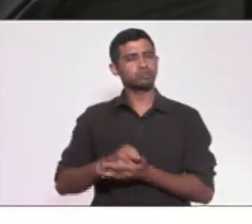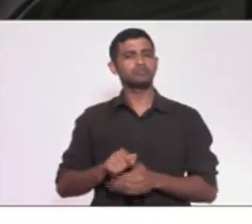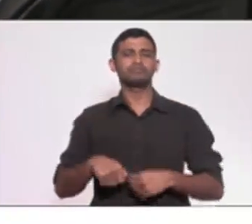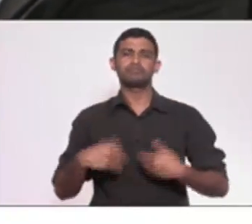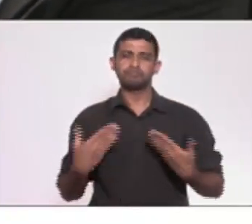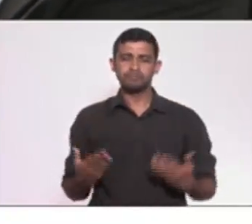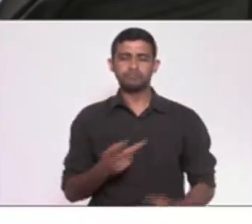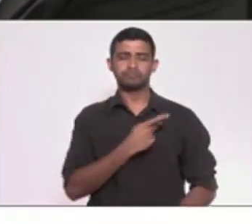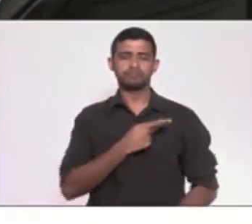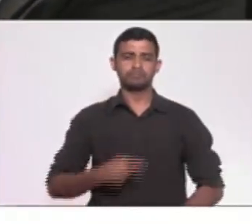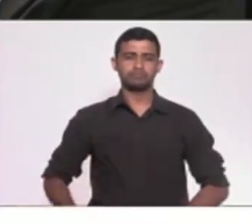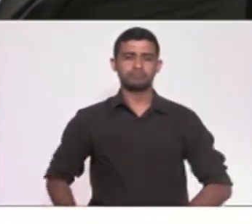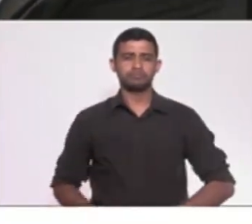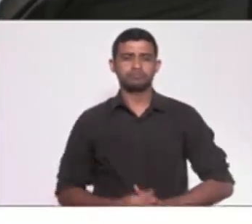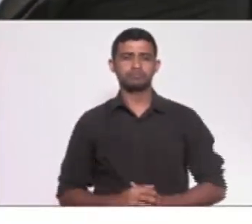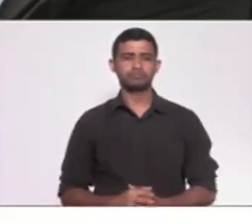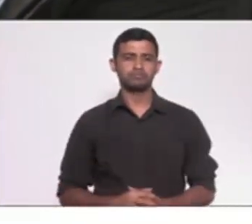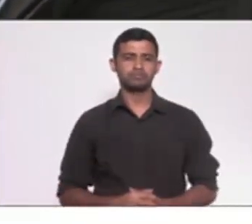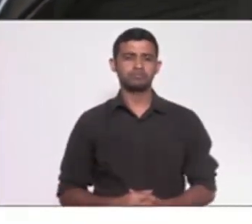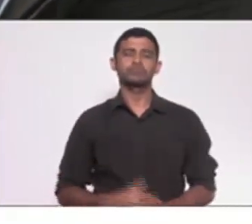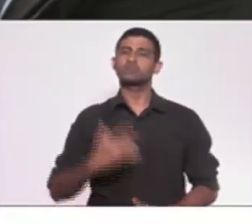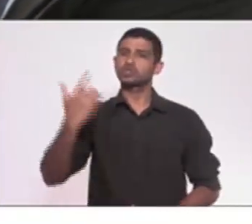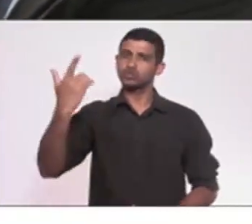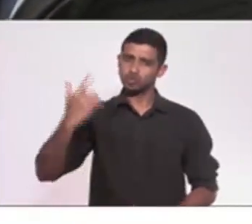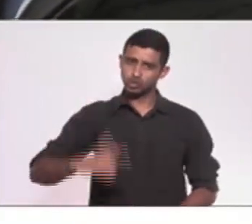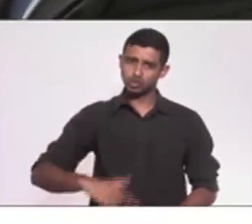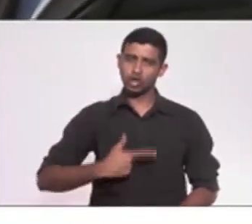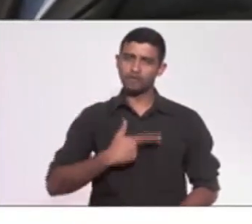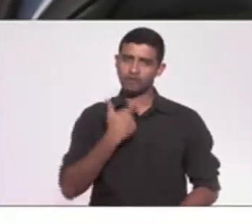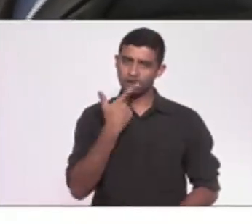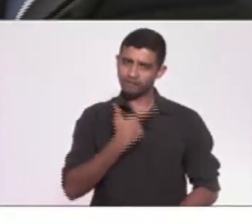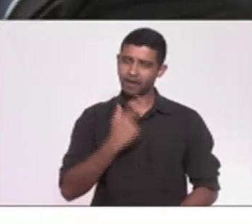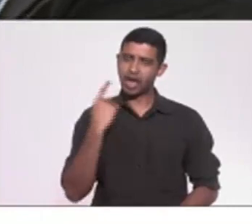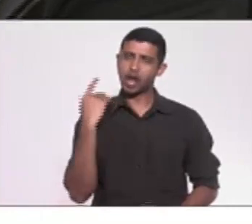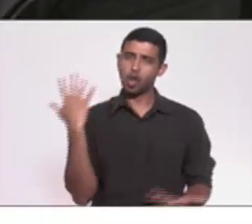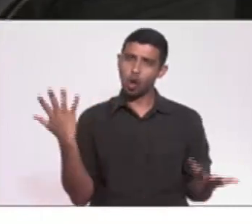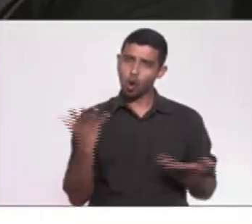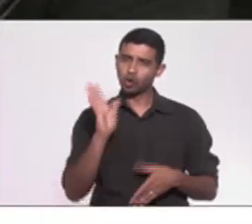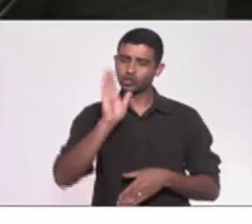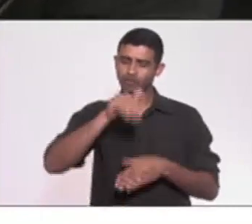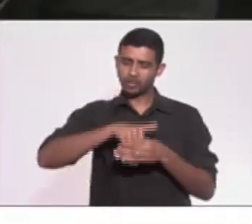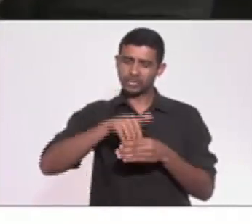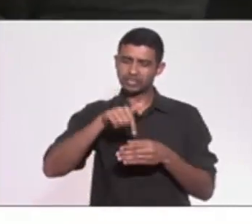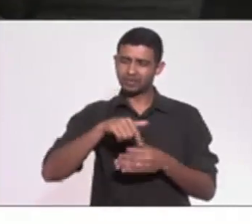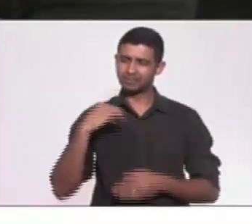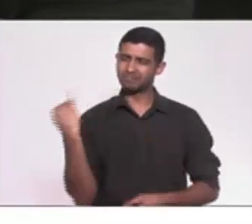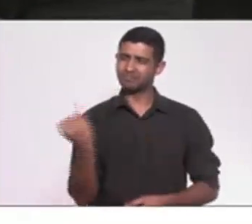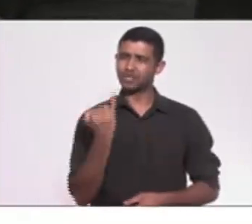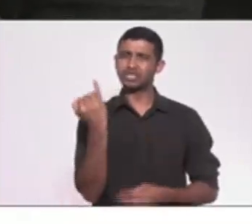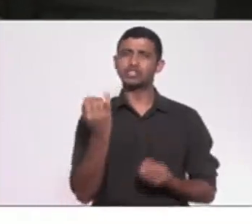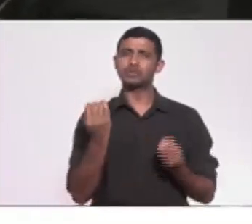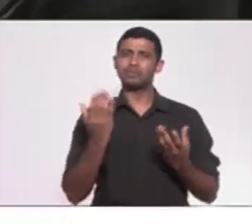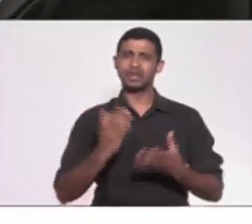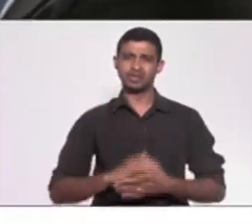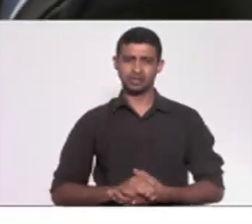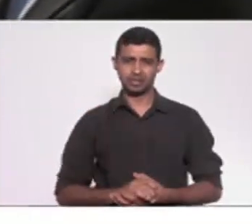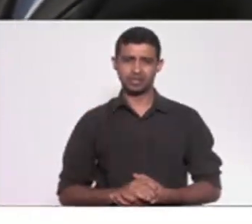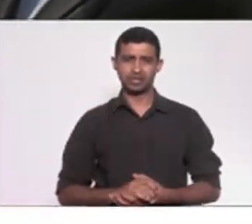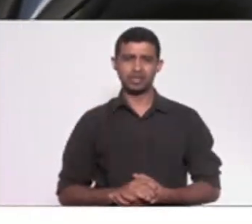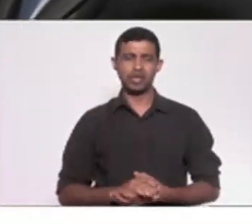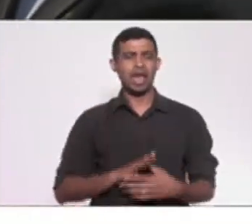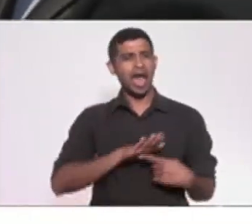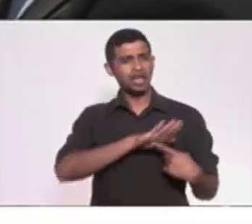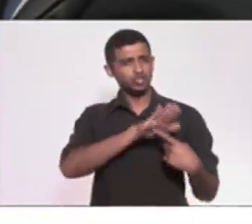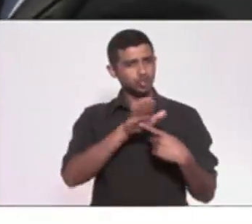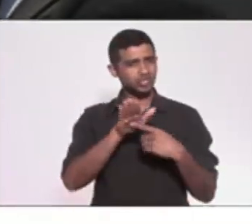sentido, mais uma vez, falando da importância dessa votação para restabelecer o Estado Democrático